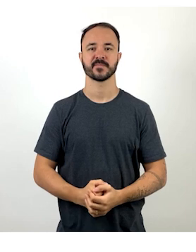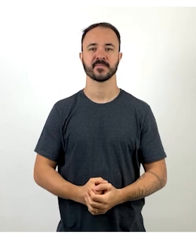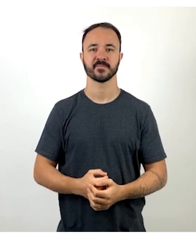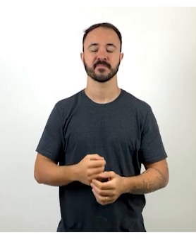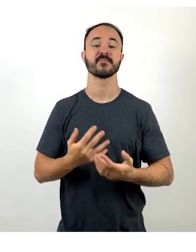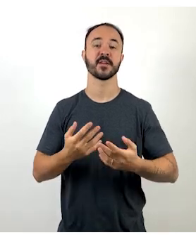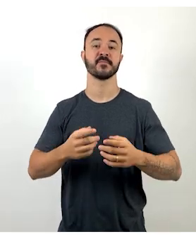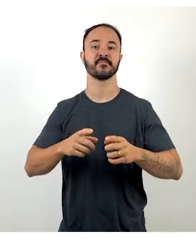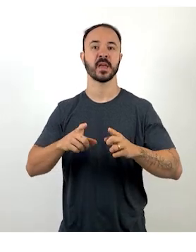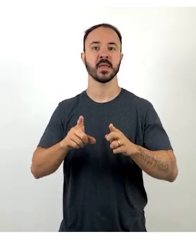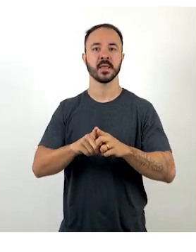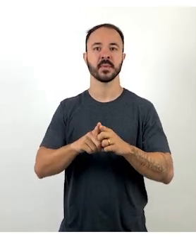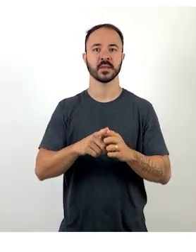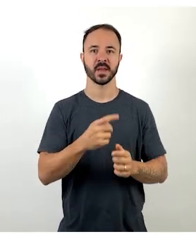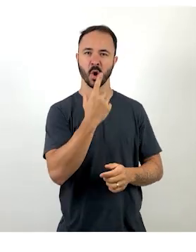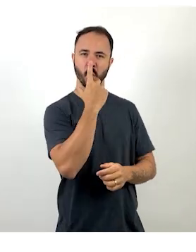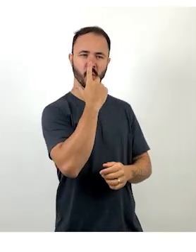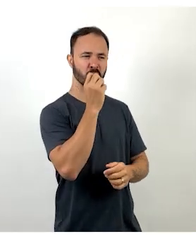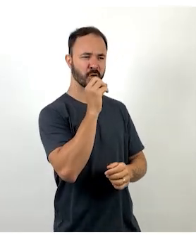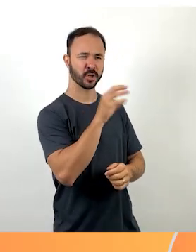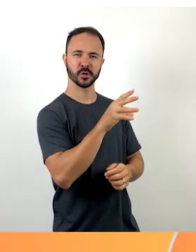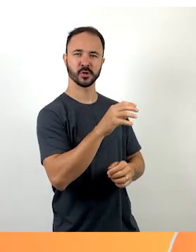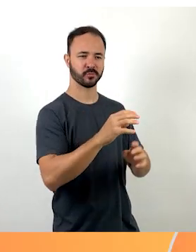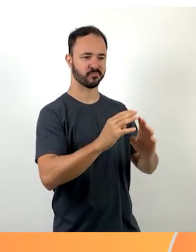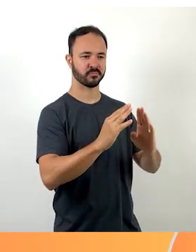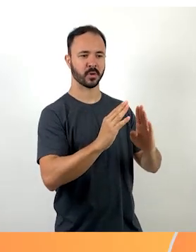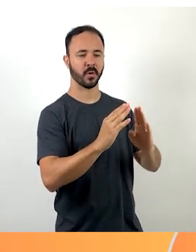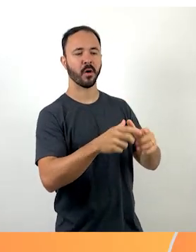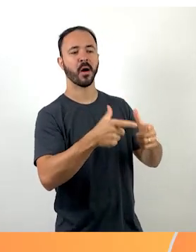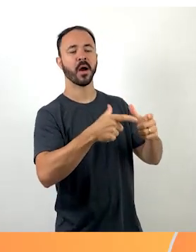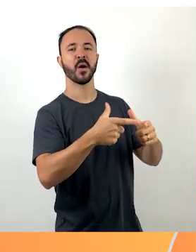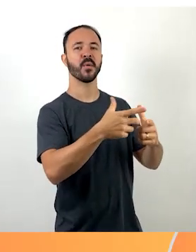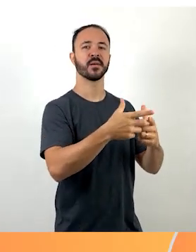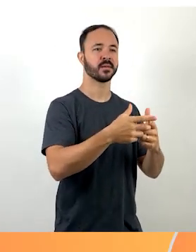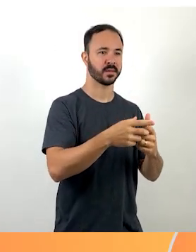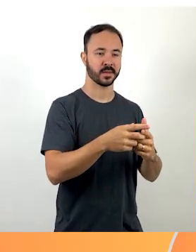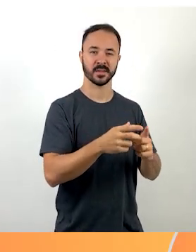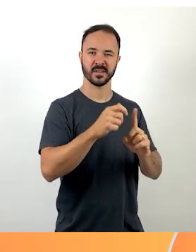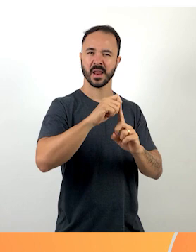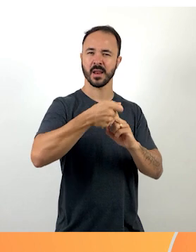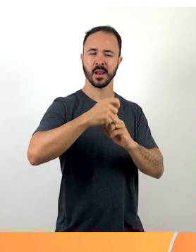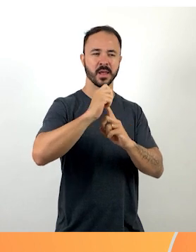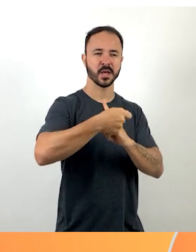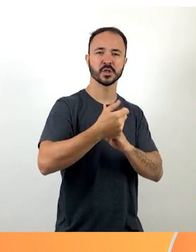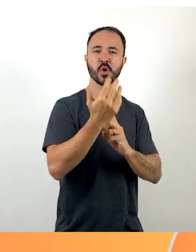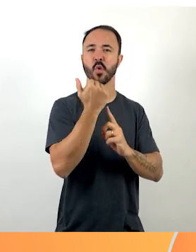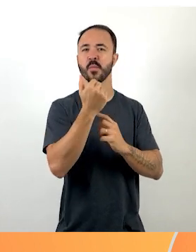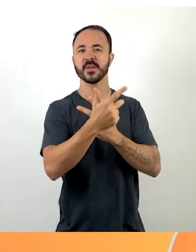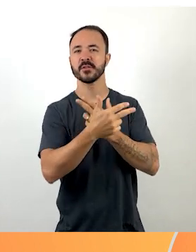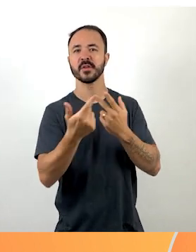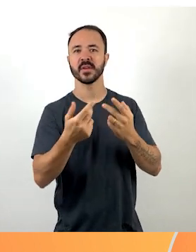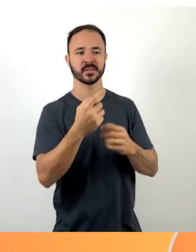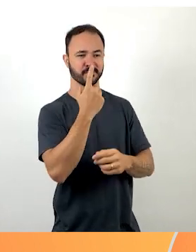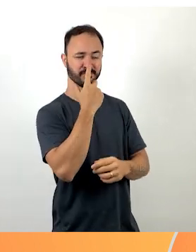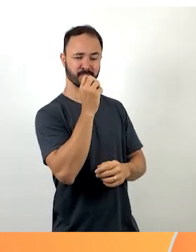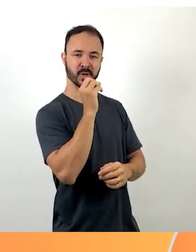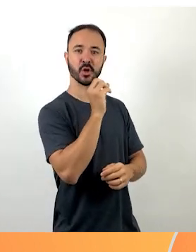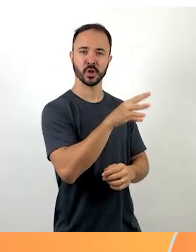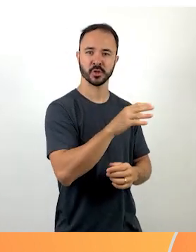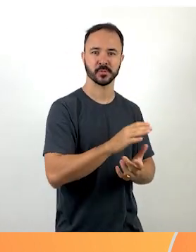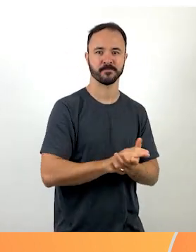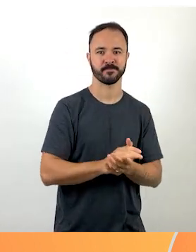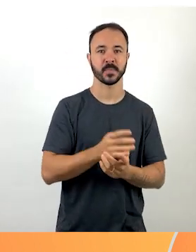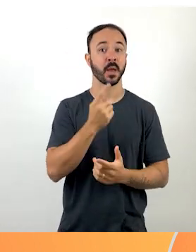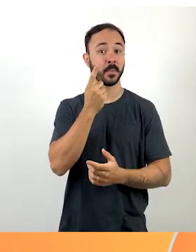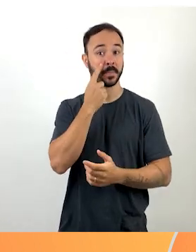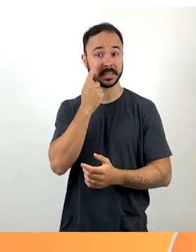O depósito de lixo orgânico deve ser feito diariamente. Em uma composteira é realizada a deposição desse resíduo. Observe a imagem. Aqui nós temos as